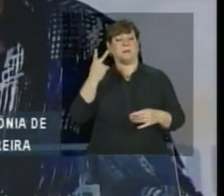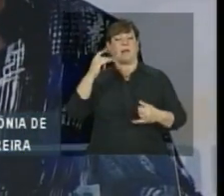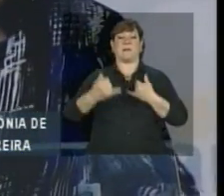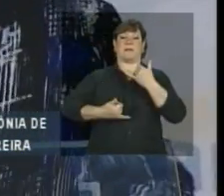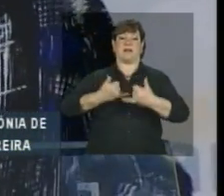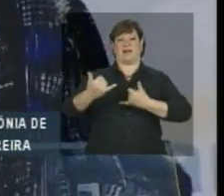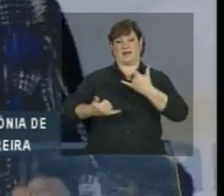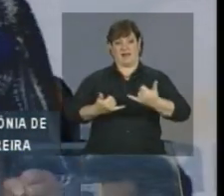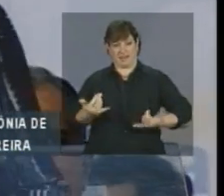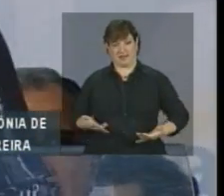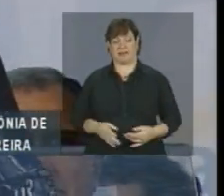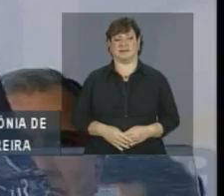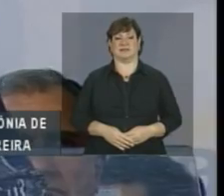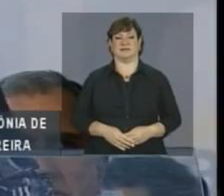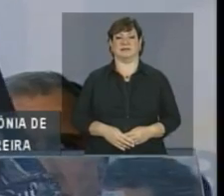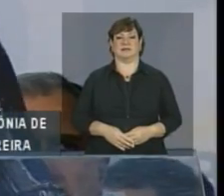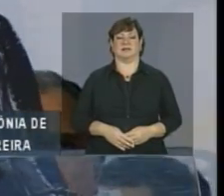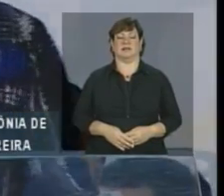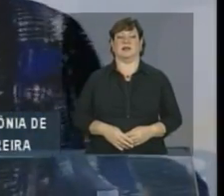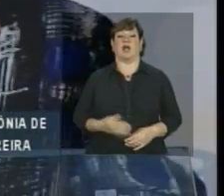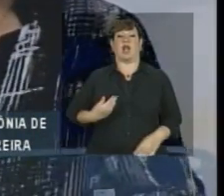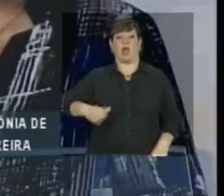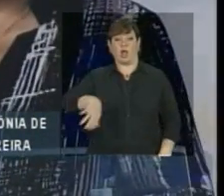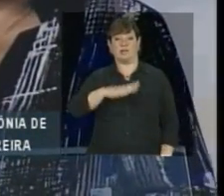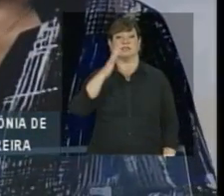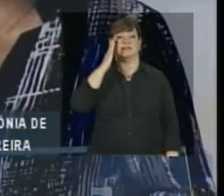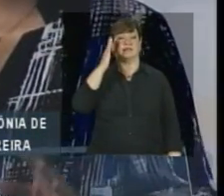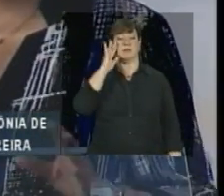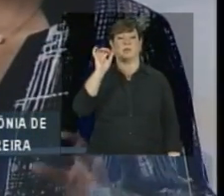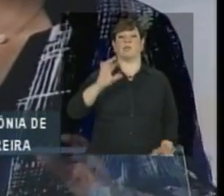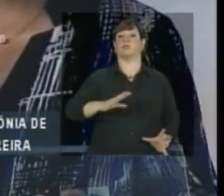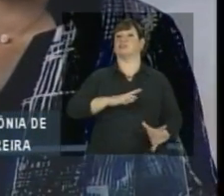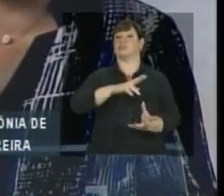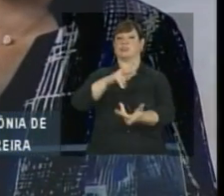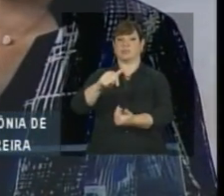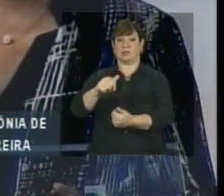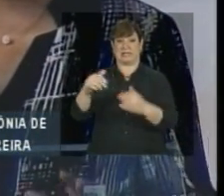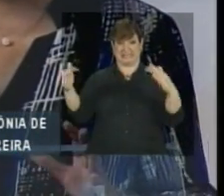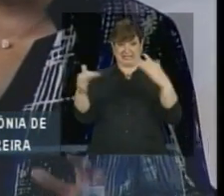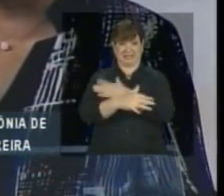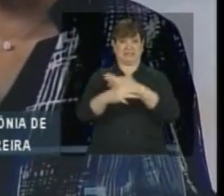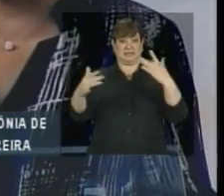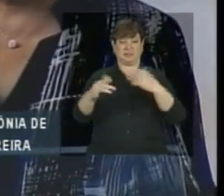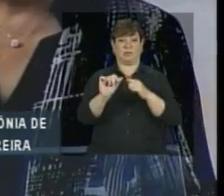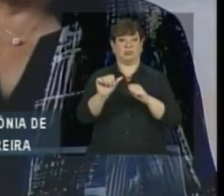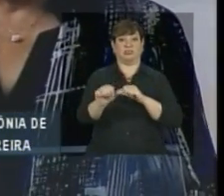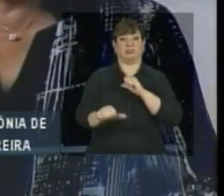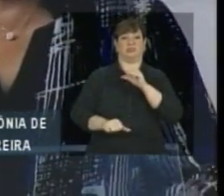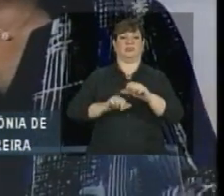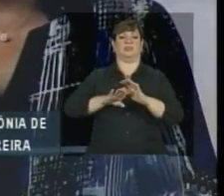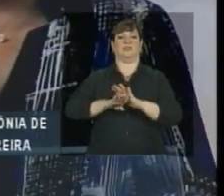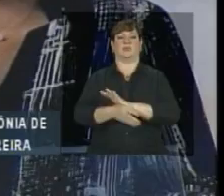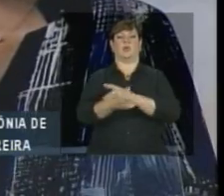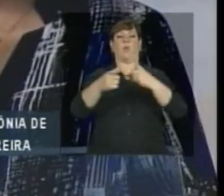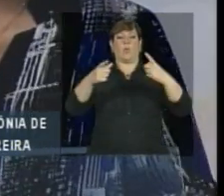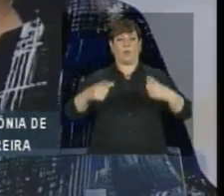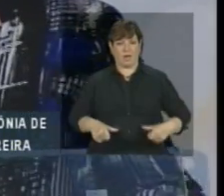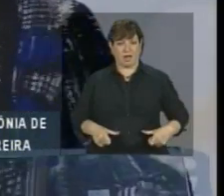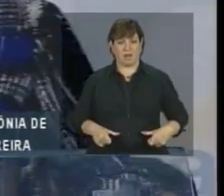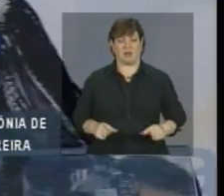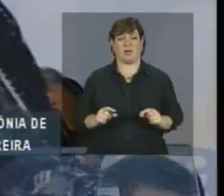lazer. Nós sabemos que, no mundo, as grandes cidades se transformaram em